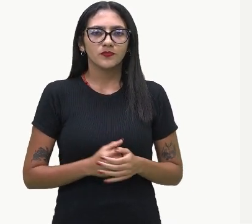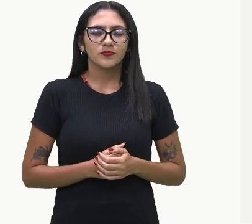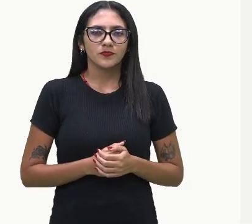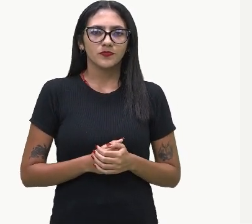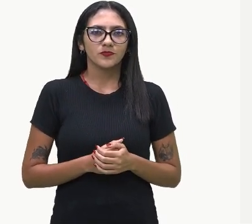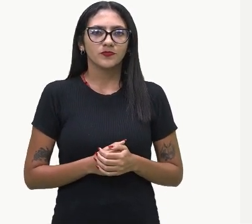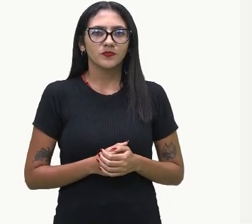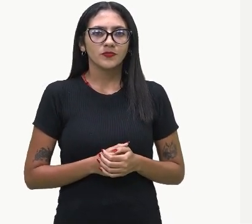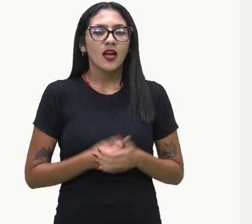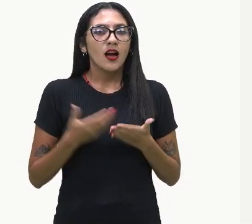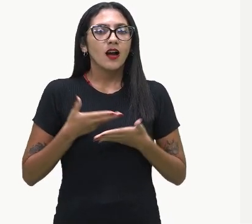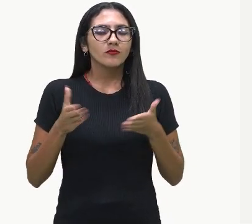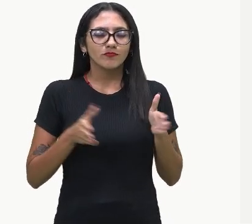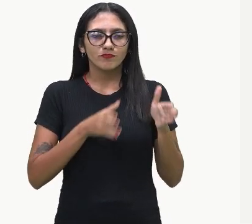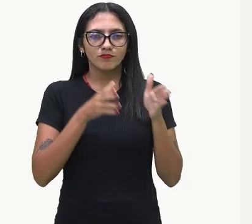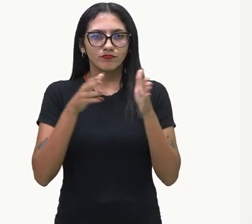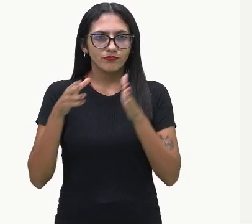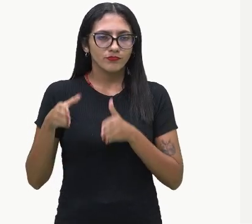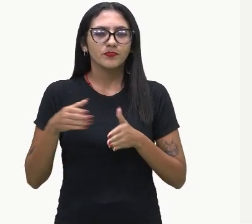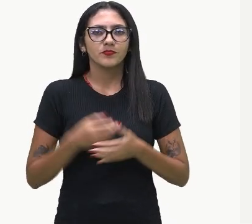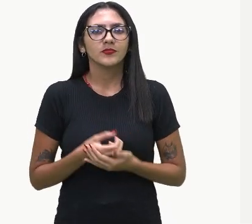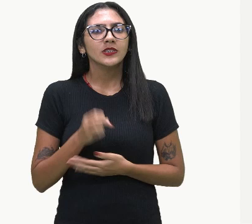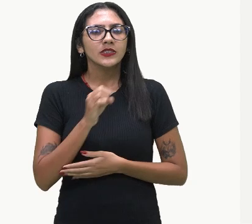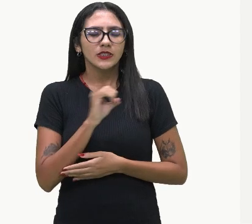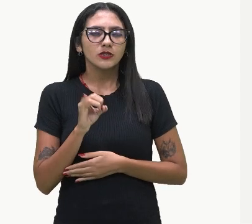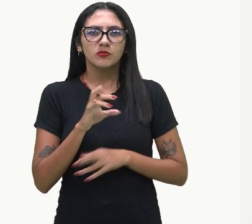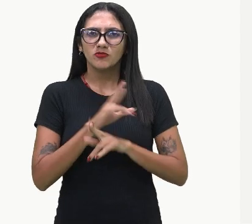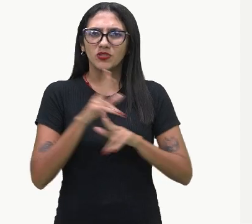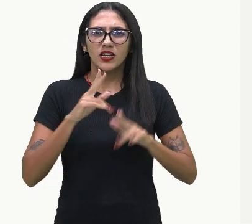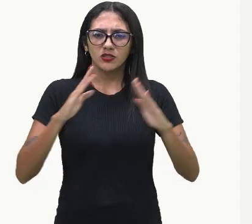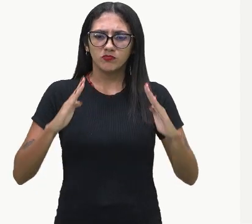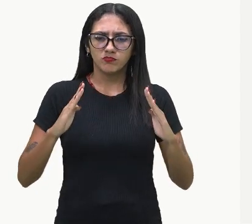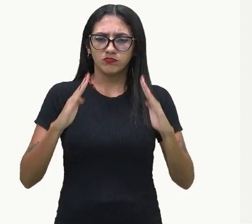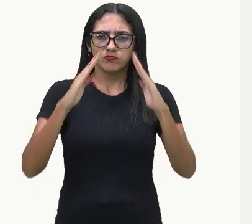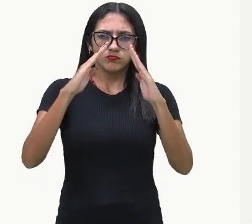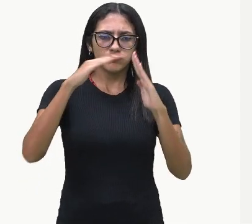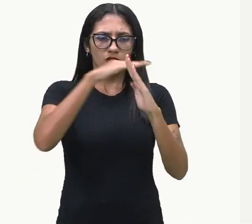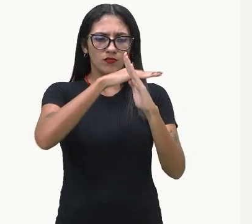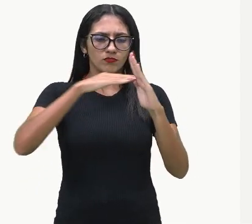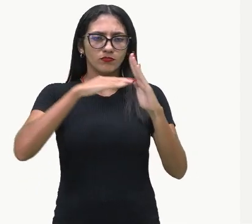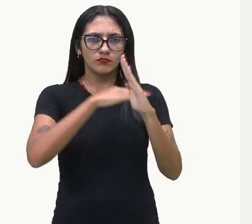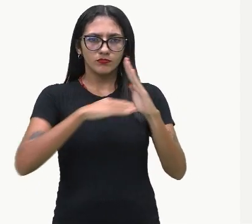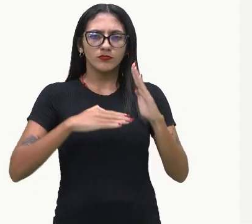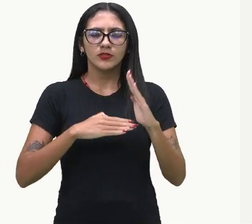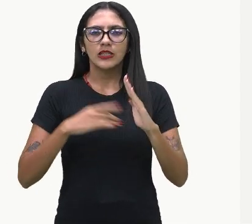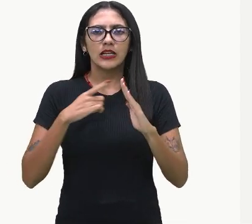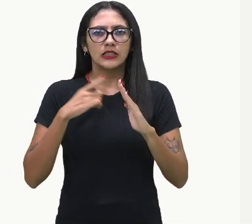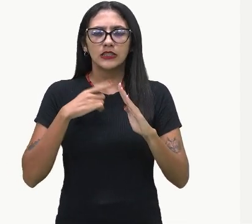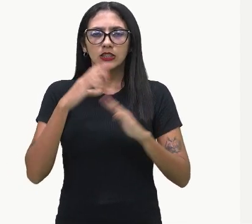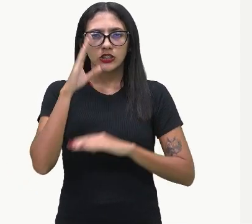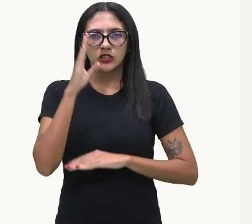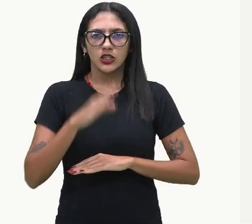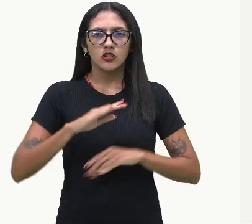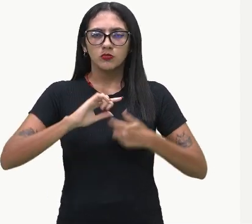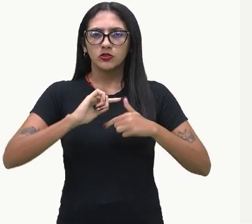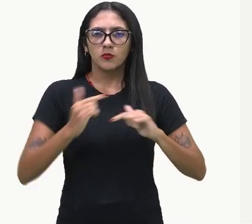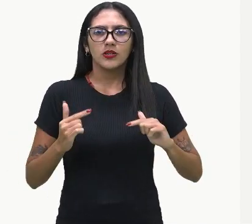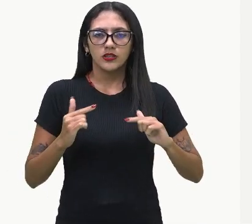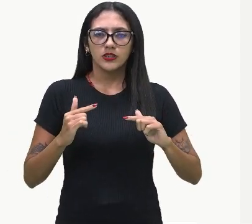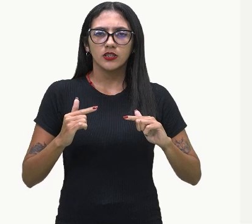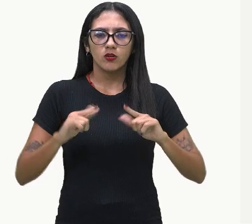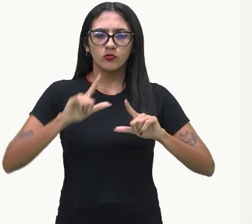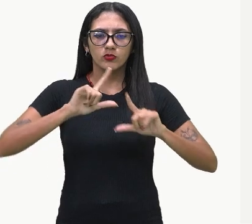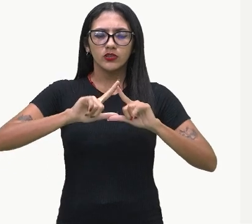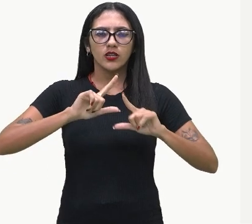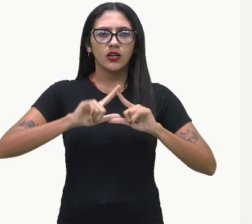Agora, se a gente tiver, em vez de retas paralelas, vamos dizer assim, a gente tiver triângulos. Se a gente tiver